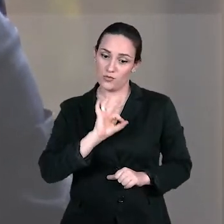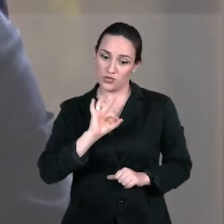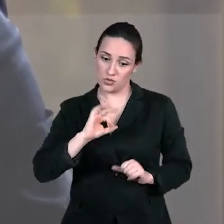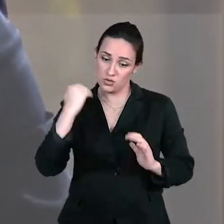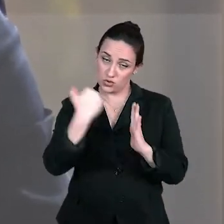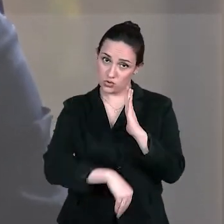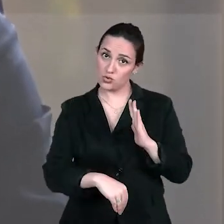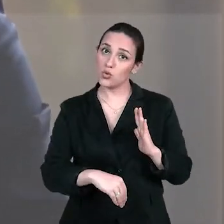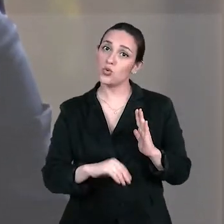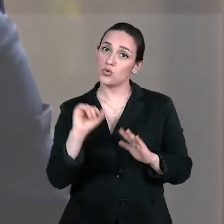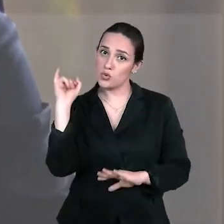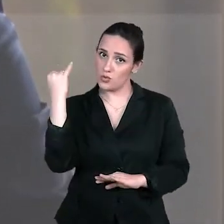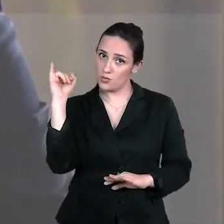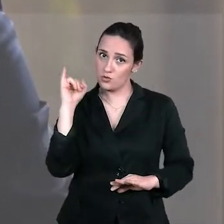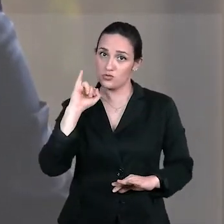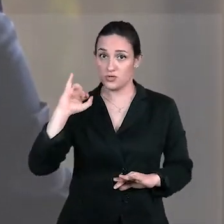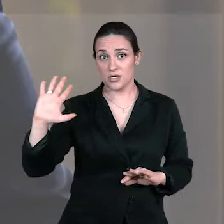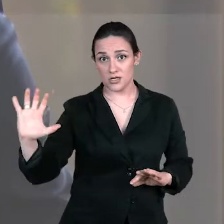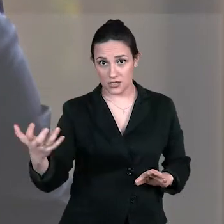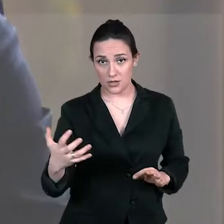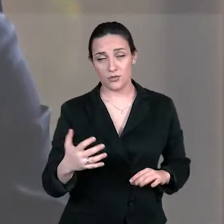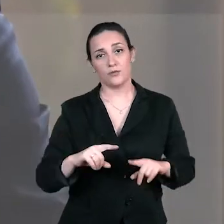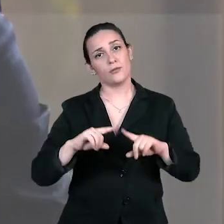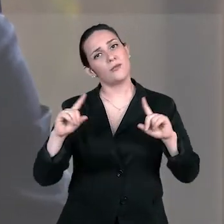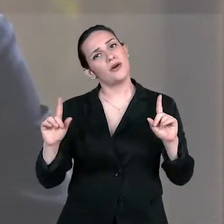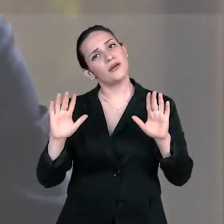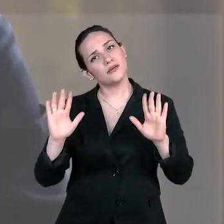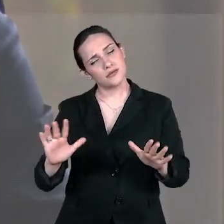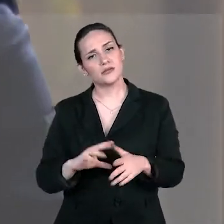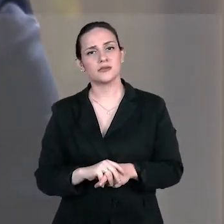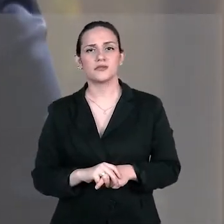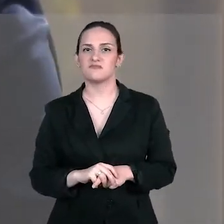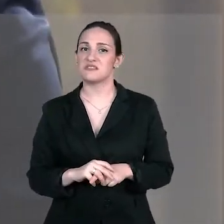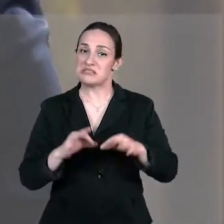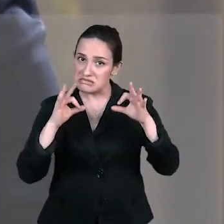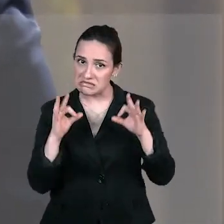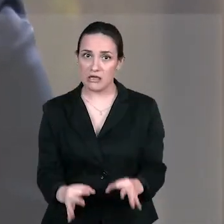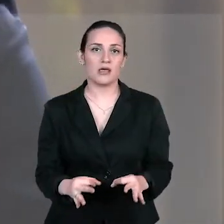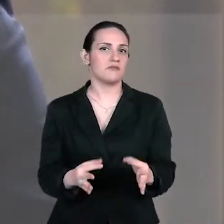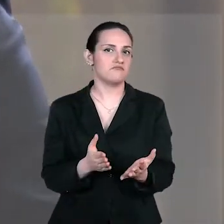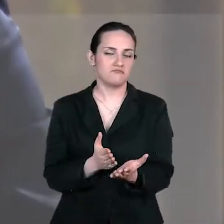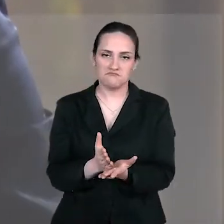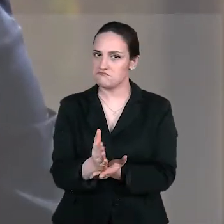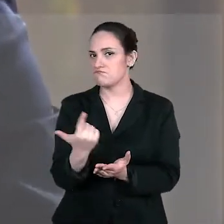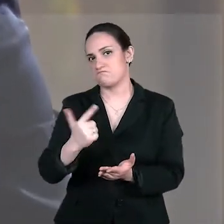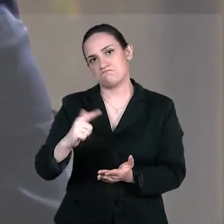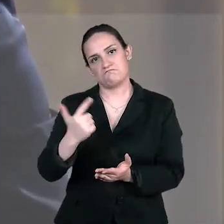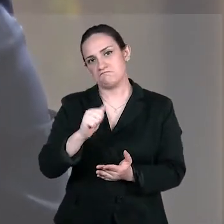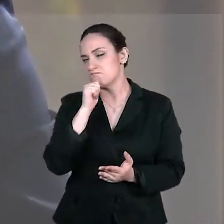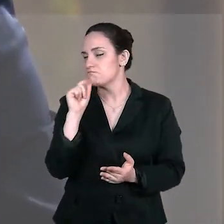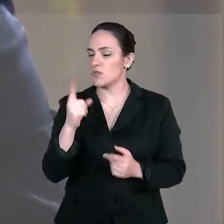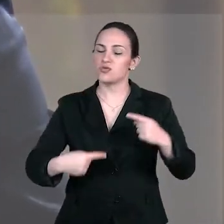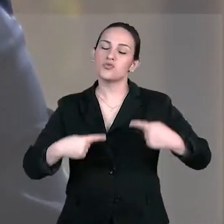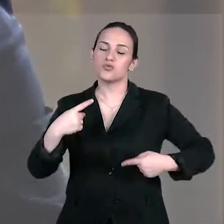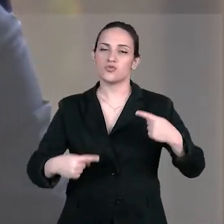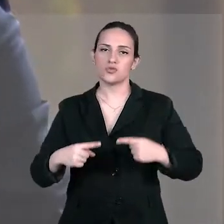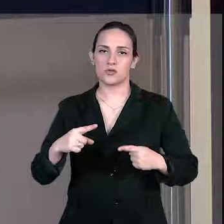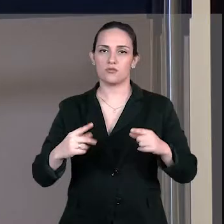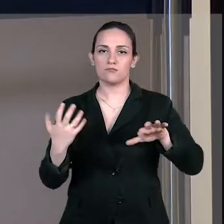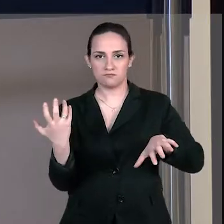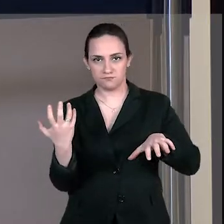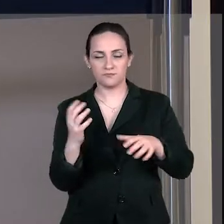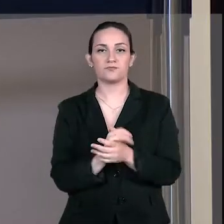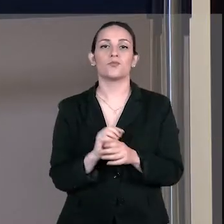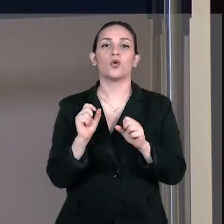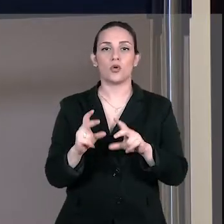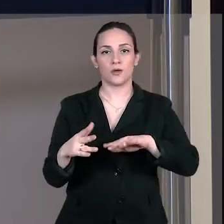as faixas, as alíquotas. Então, assim, mas ainda são ilações, como dito, nada de concreto ainda, diferentemente das outras duas que estão no Congresso.